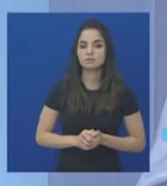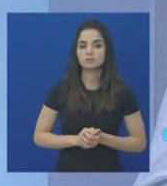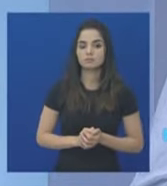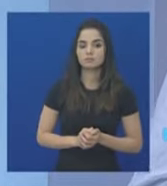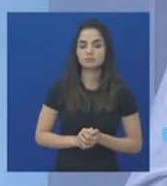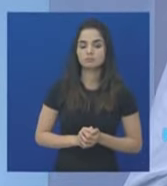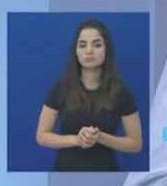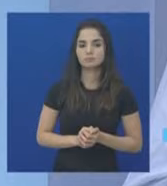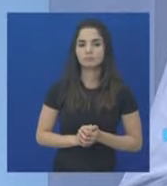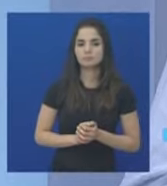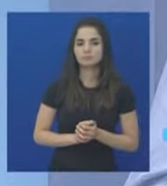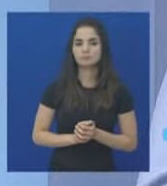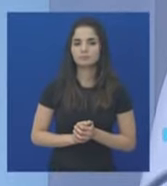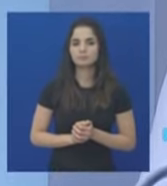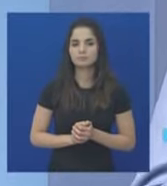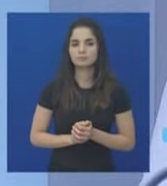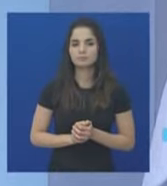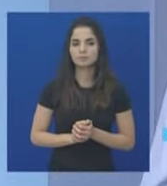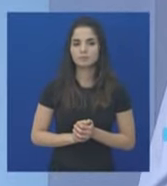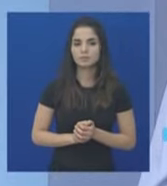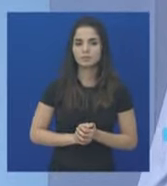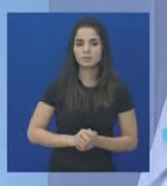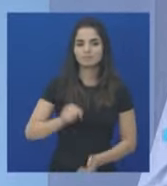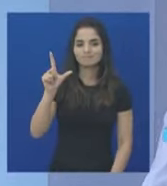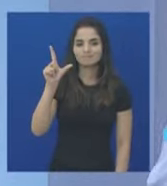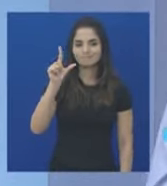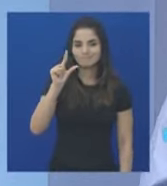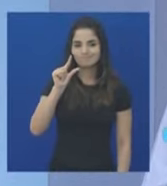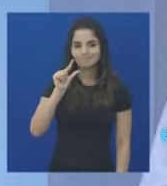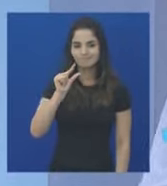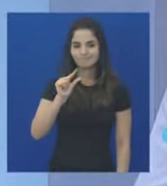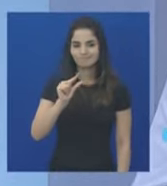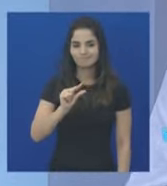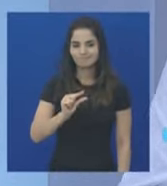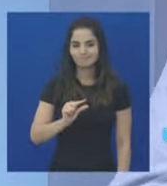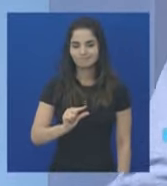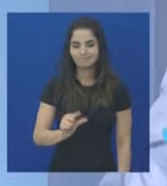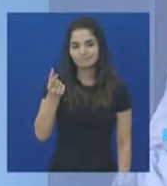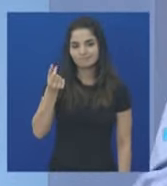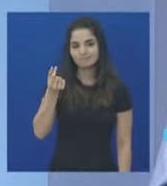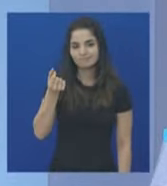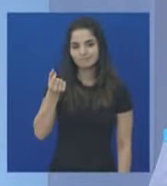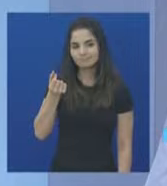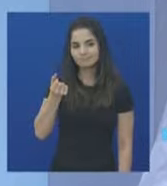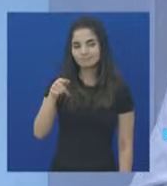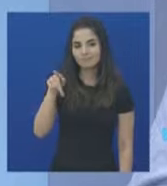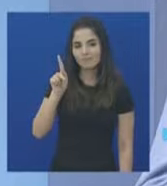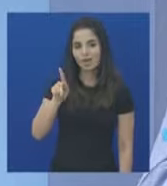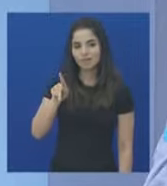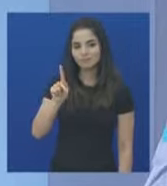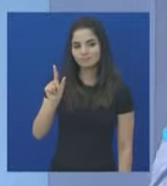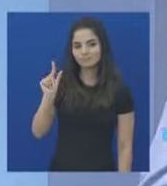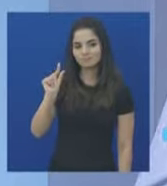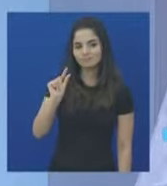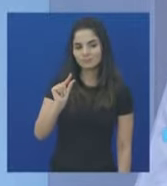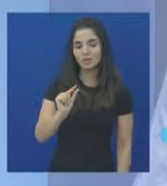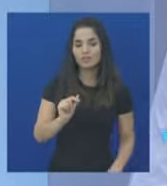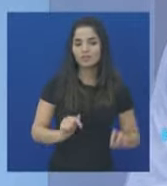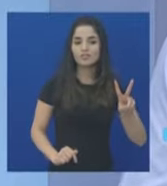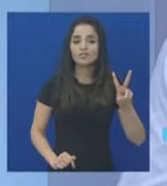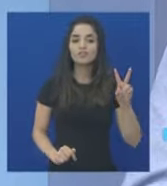estrondosa, a queda muito grande da nossa arrecadação dos royalties, que durante 20